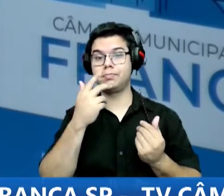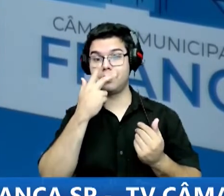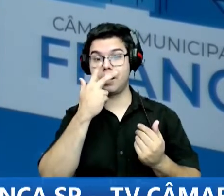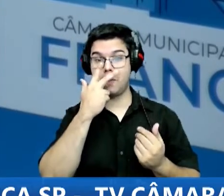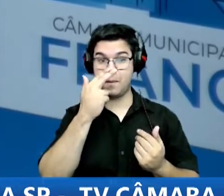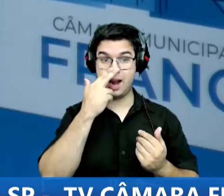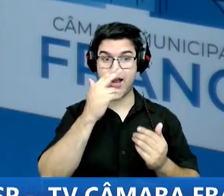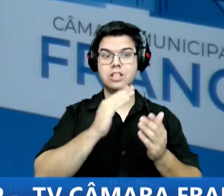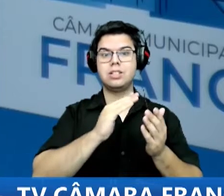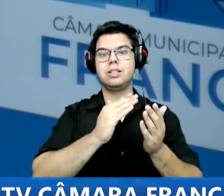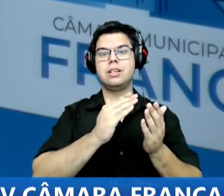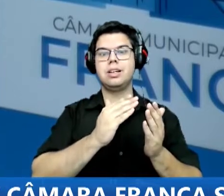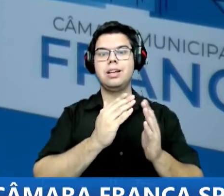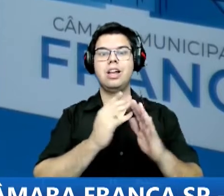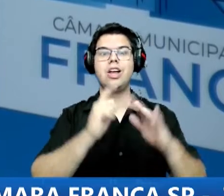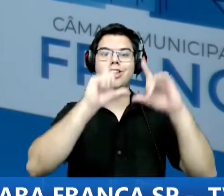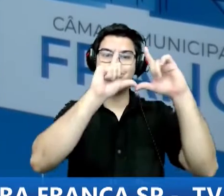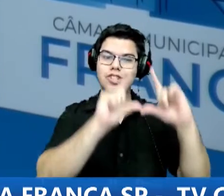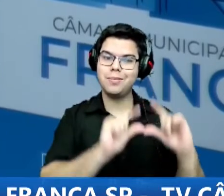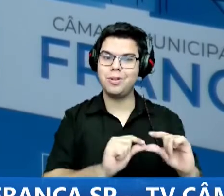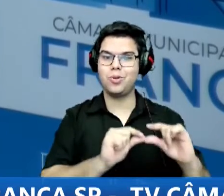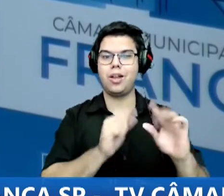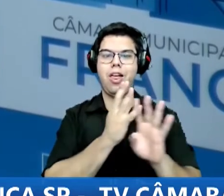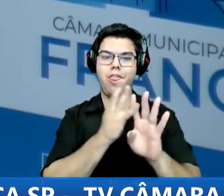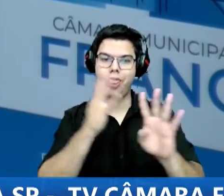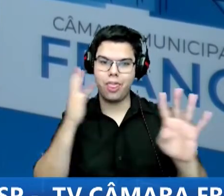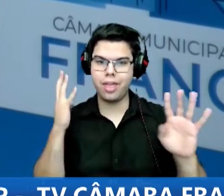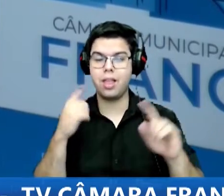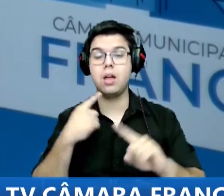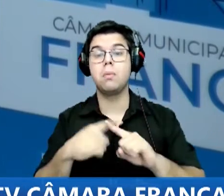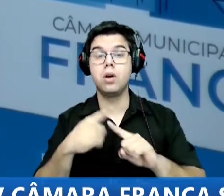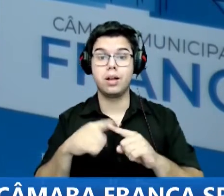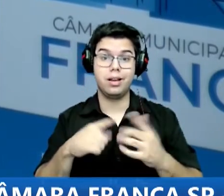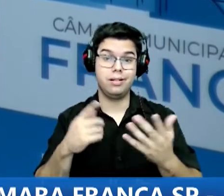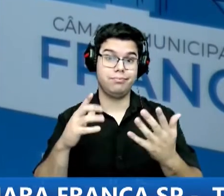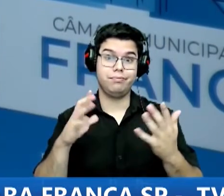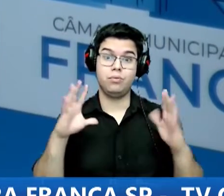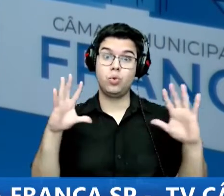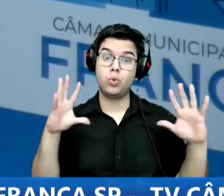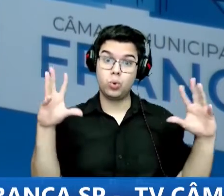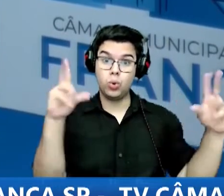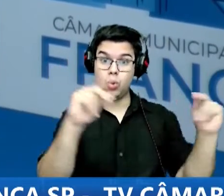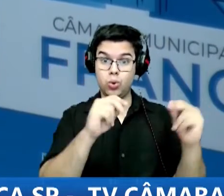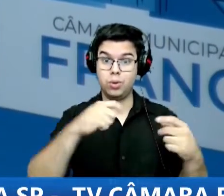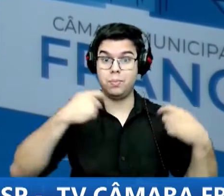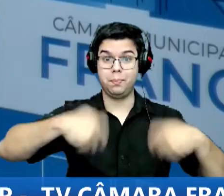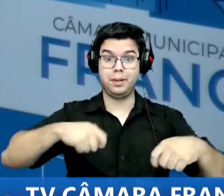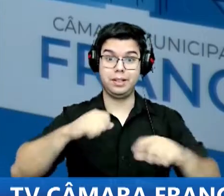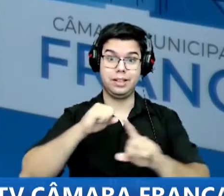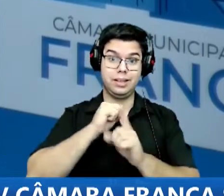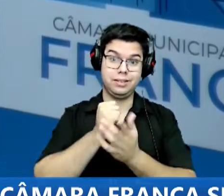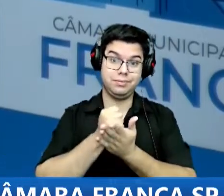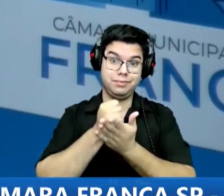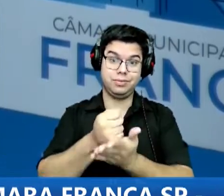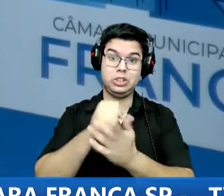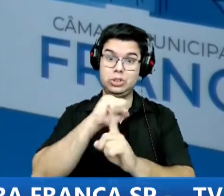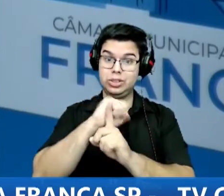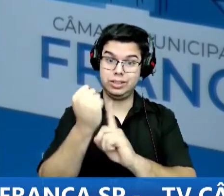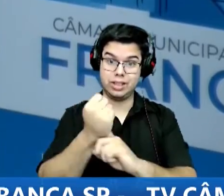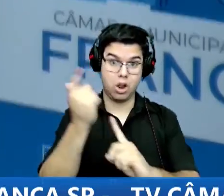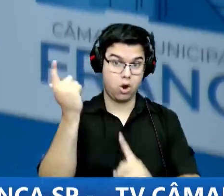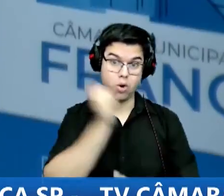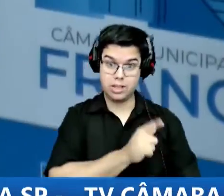filas, porque hoje nem todo mundo que depende da assistência social no município consegue o atendimento.